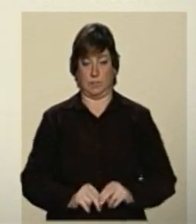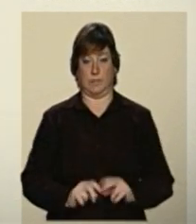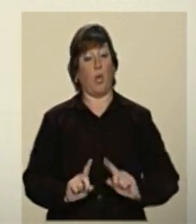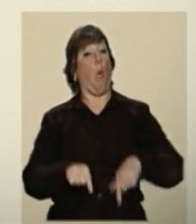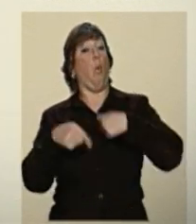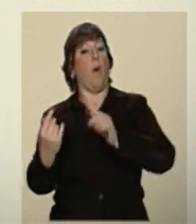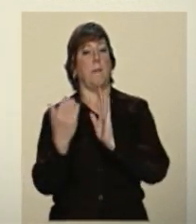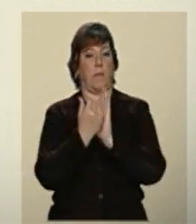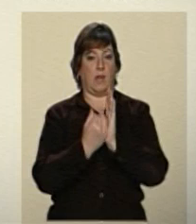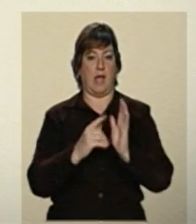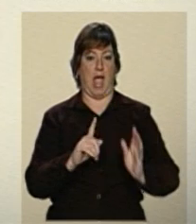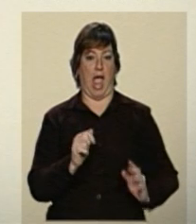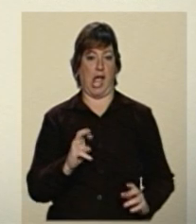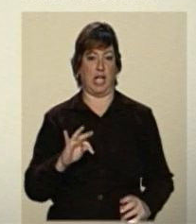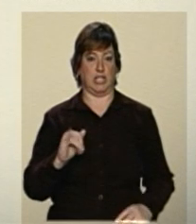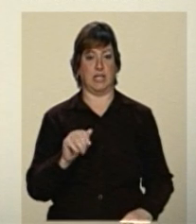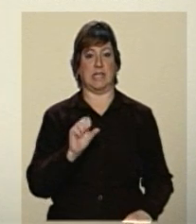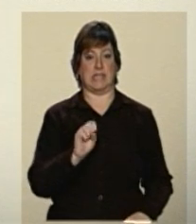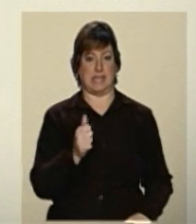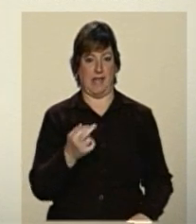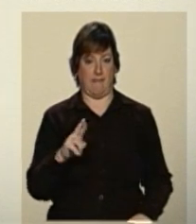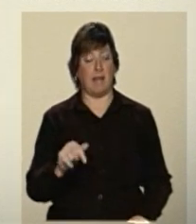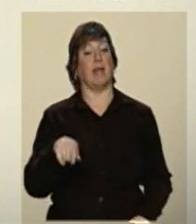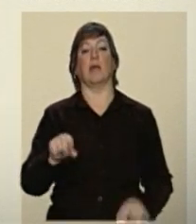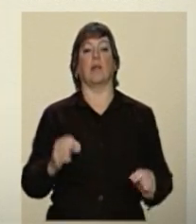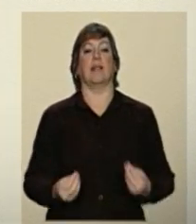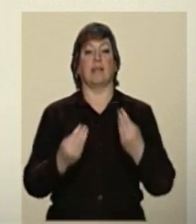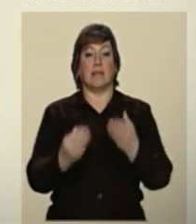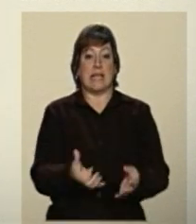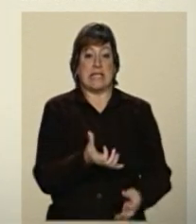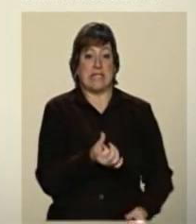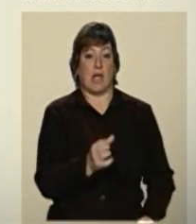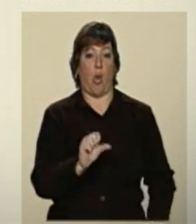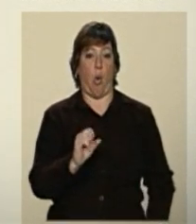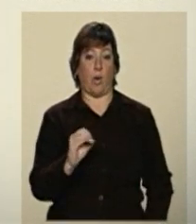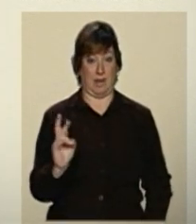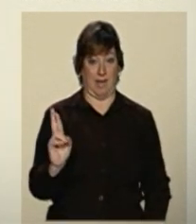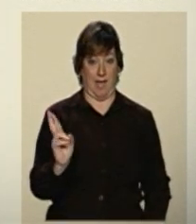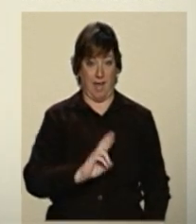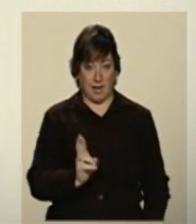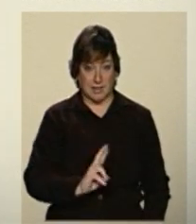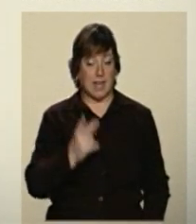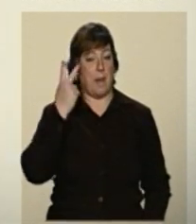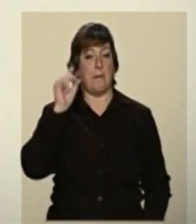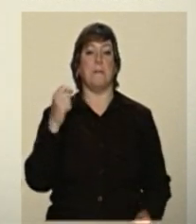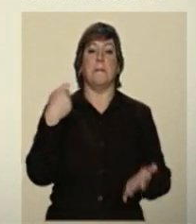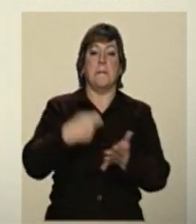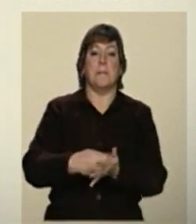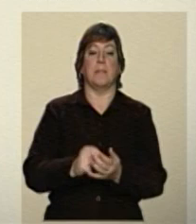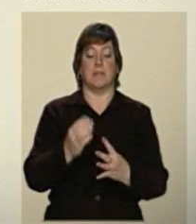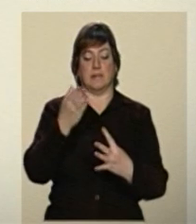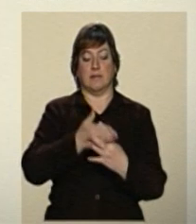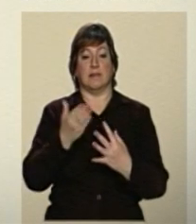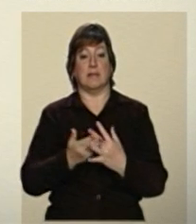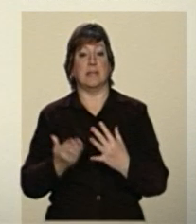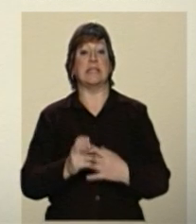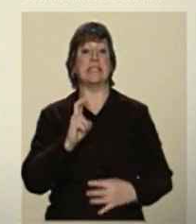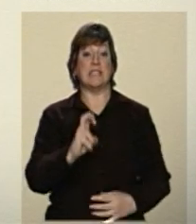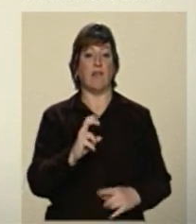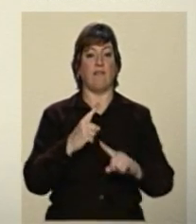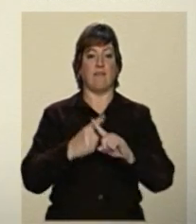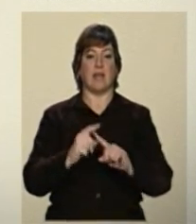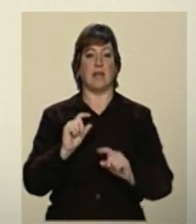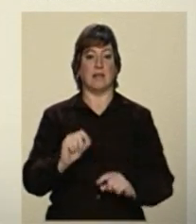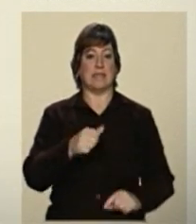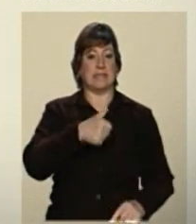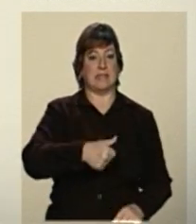garantia safra consiste num benefício de R 680 pagos em cinco parcelas